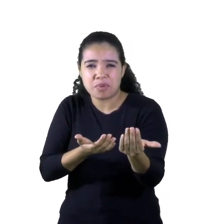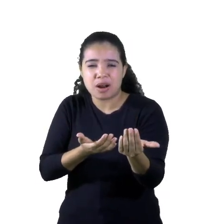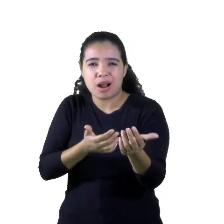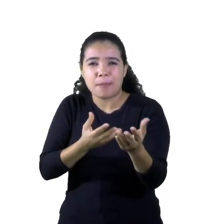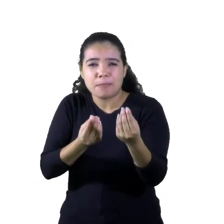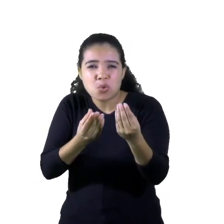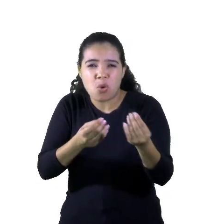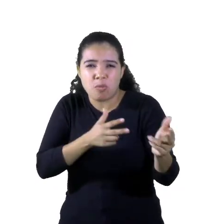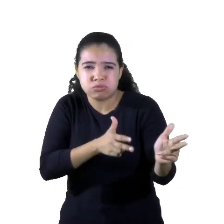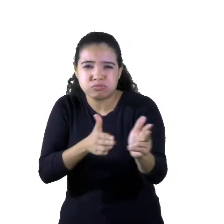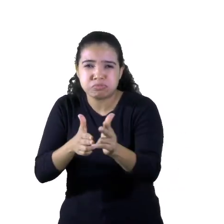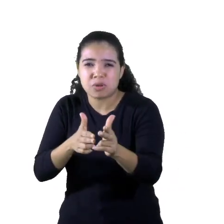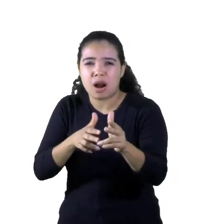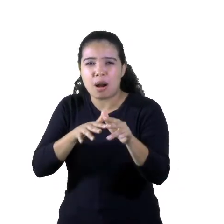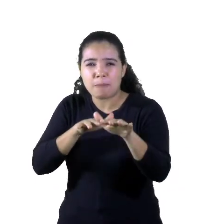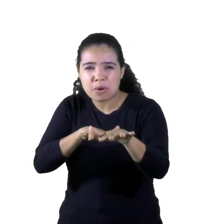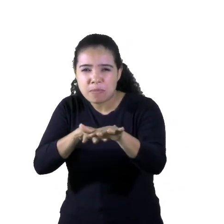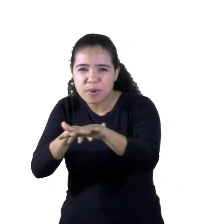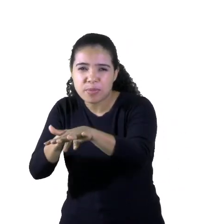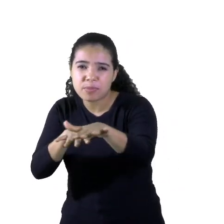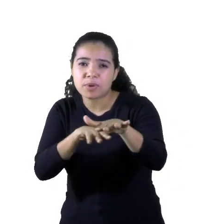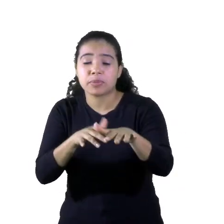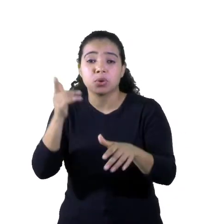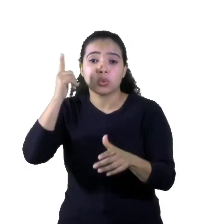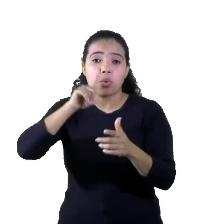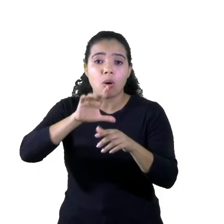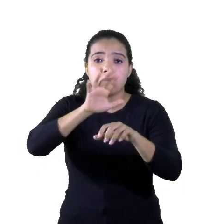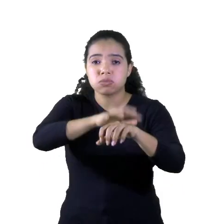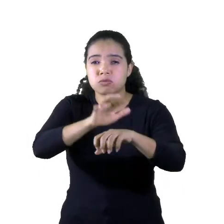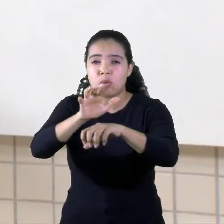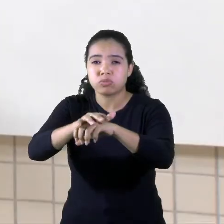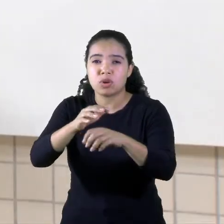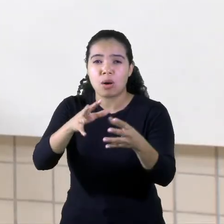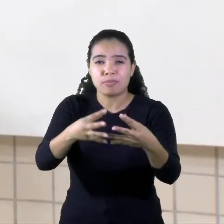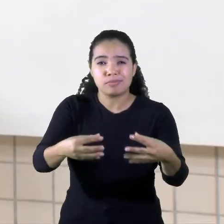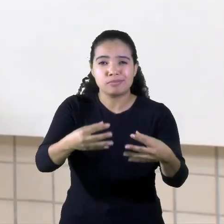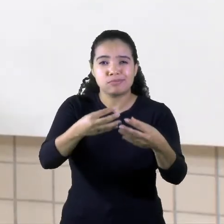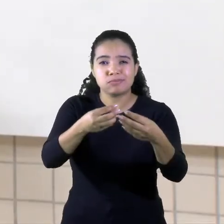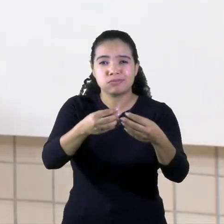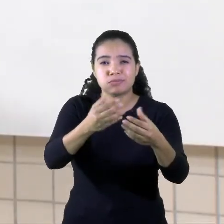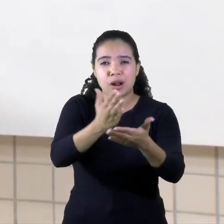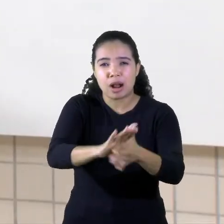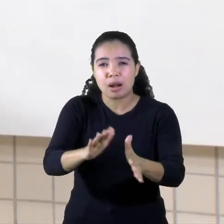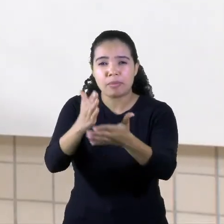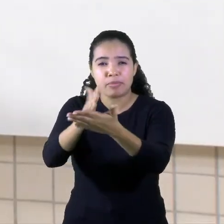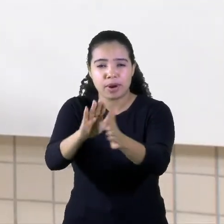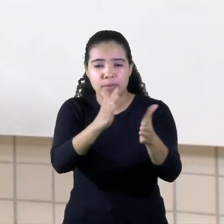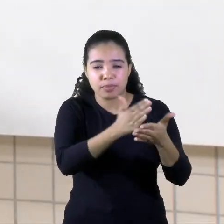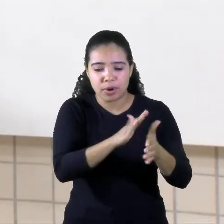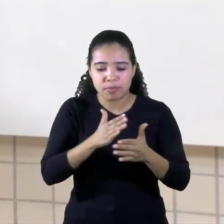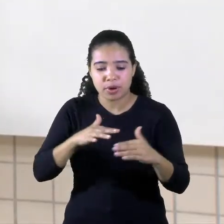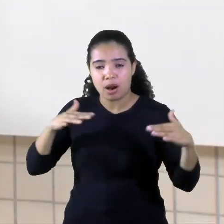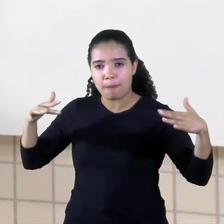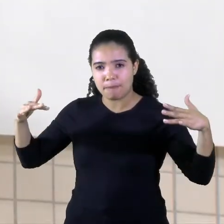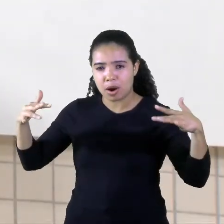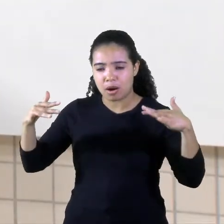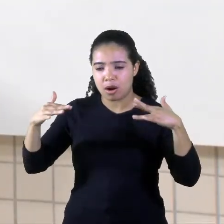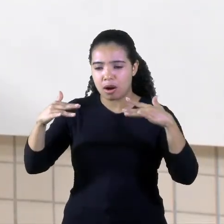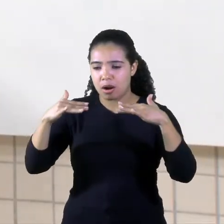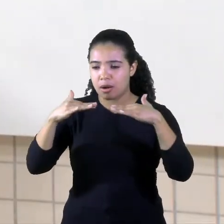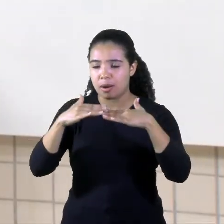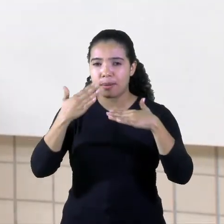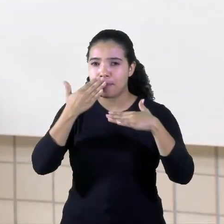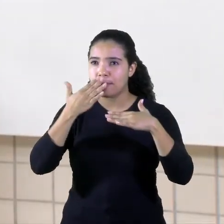ataques intensos e conseguiram ir destruindo gradualmente o exército nazista.